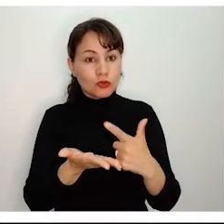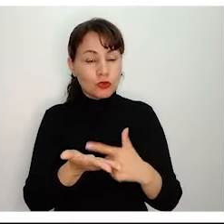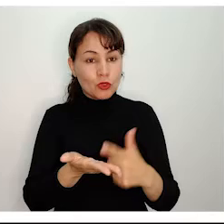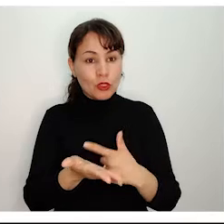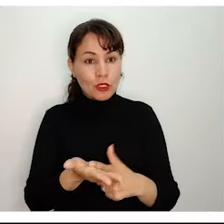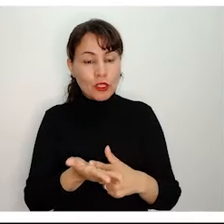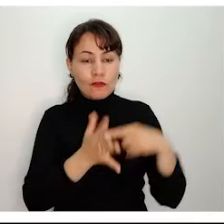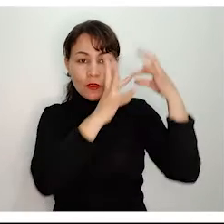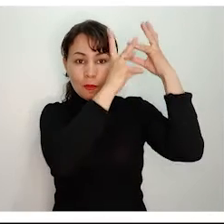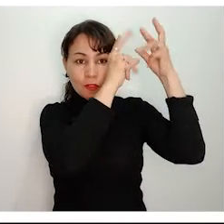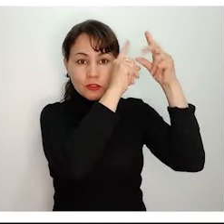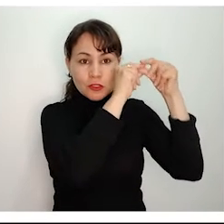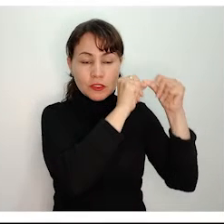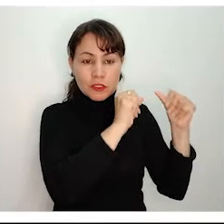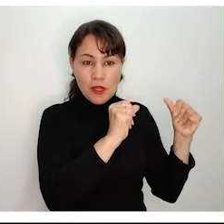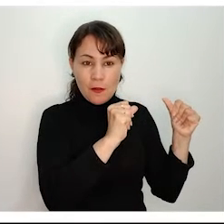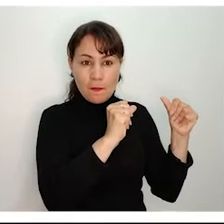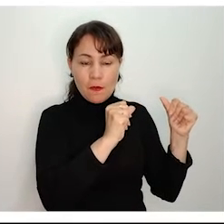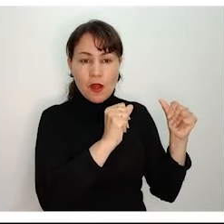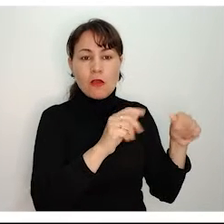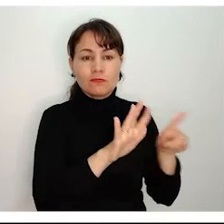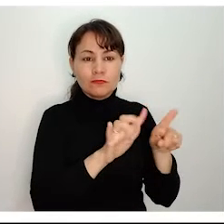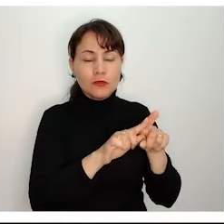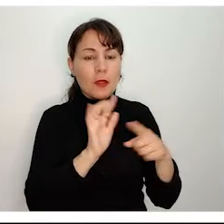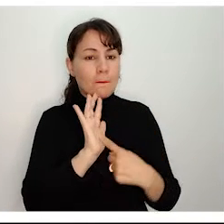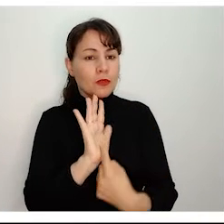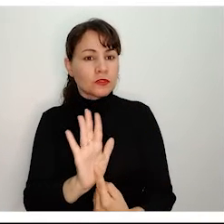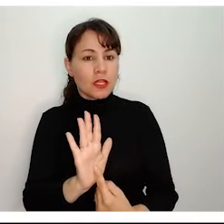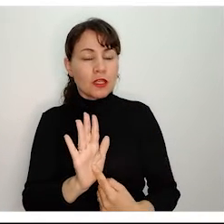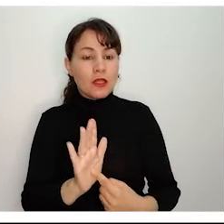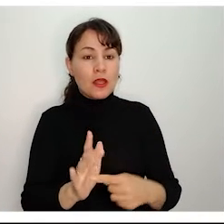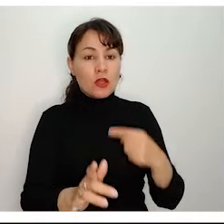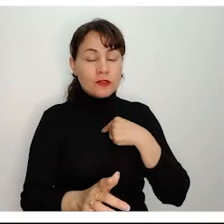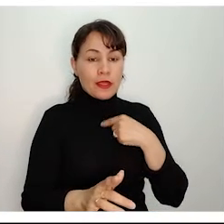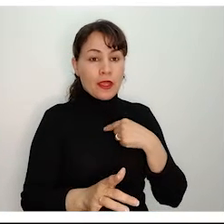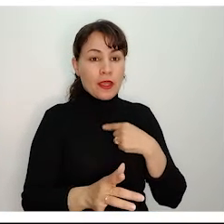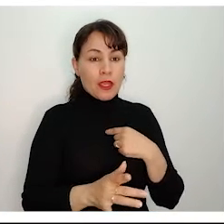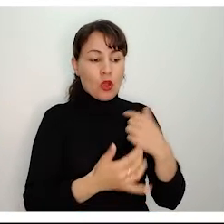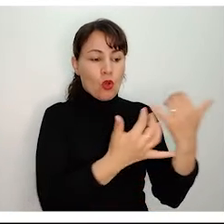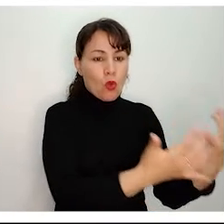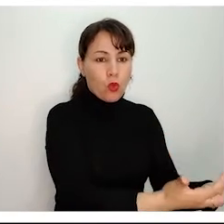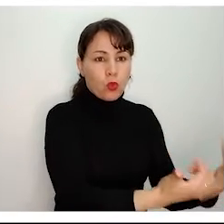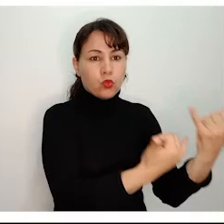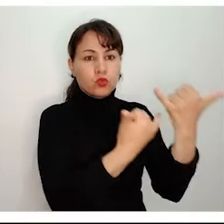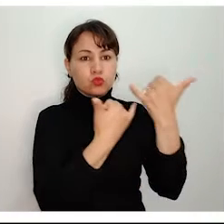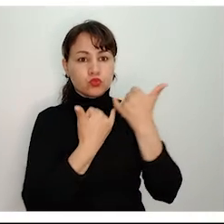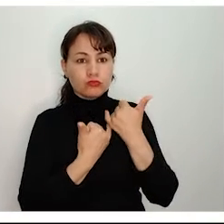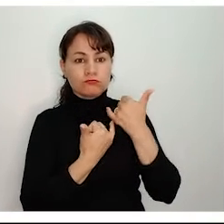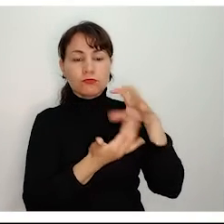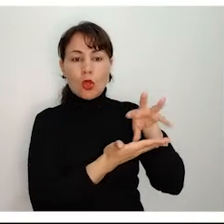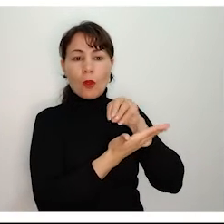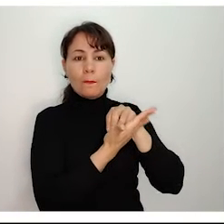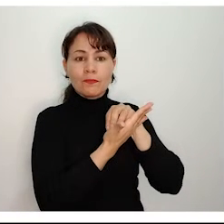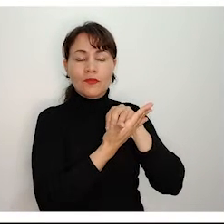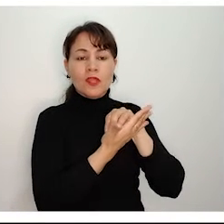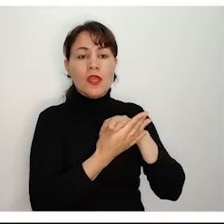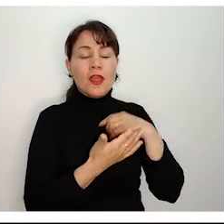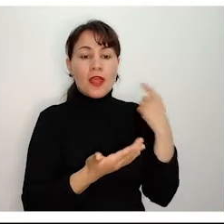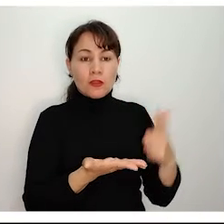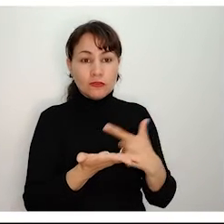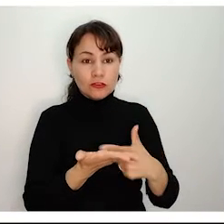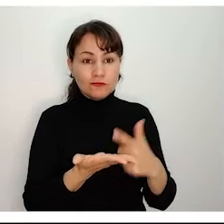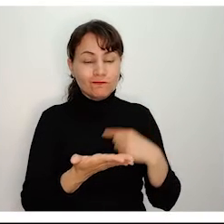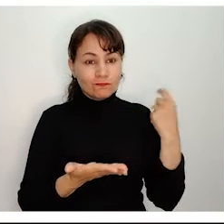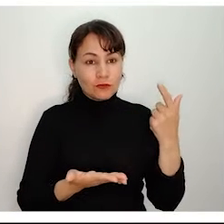chama Plasticidade Cerebral e Aprendizagem, que é da Neura Rota, de onde eu retirei essas informações. Também é um